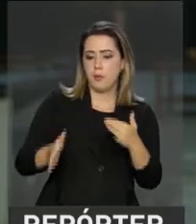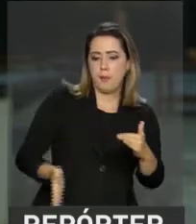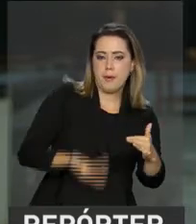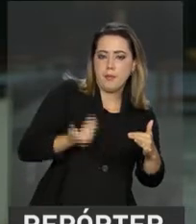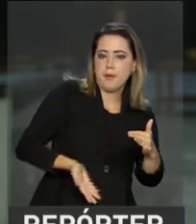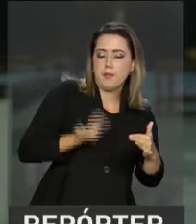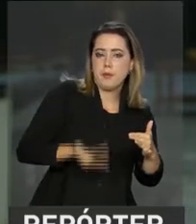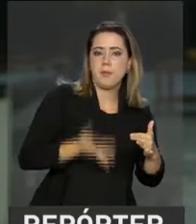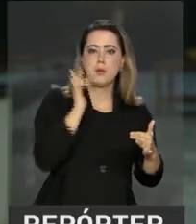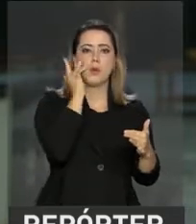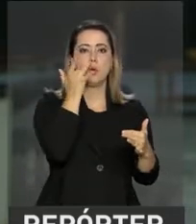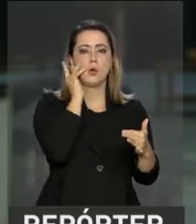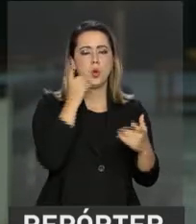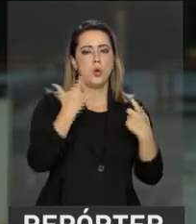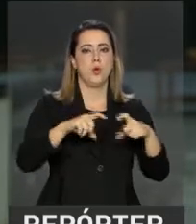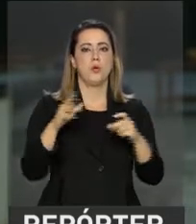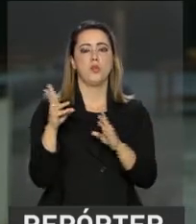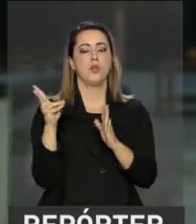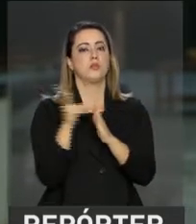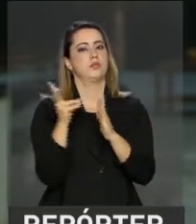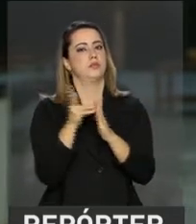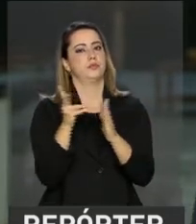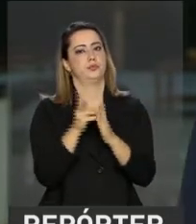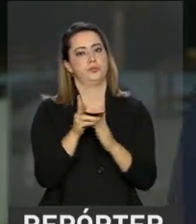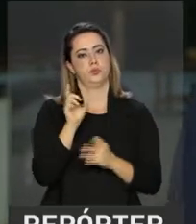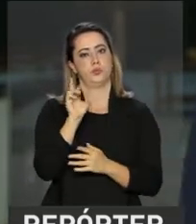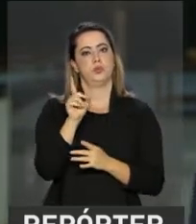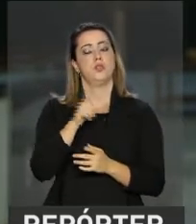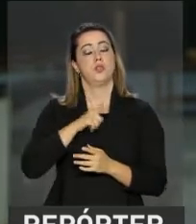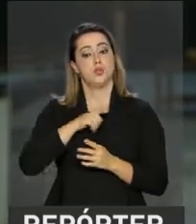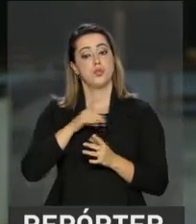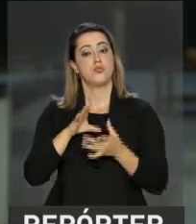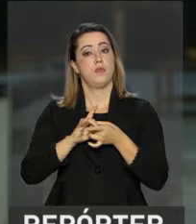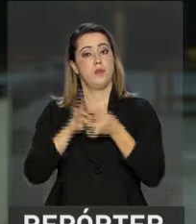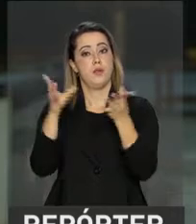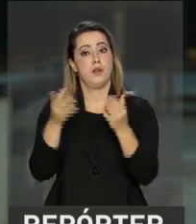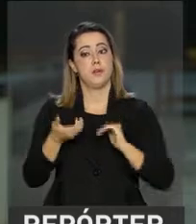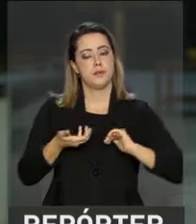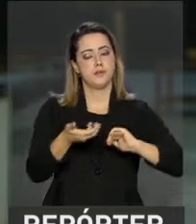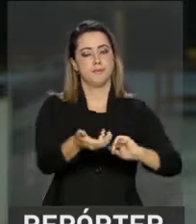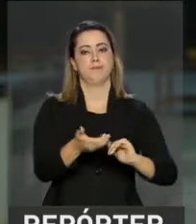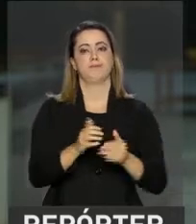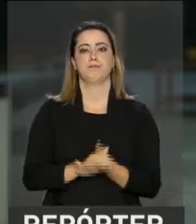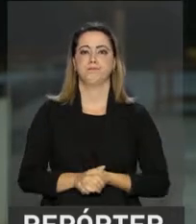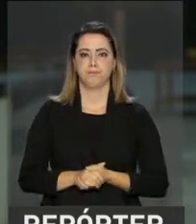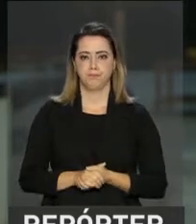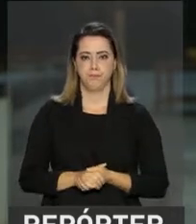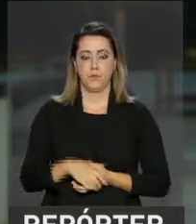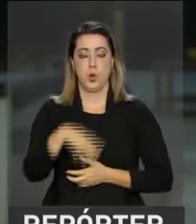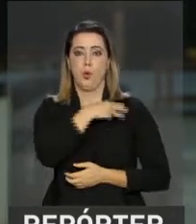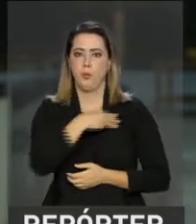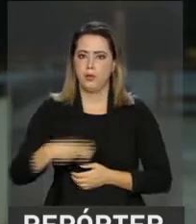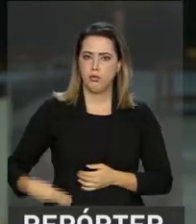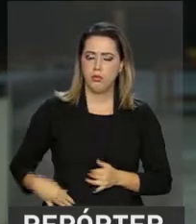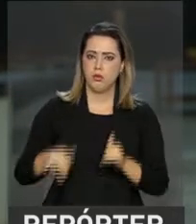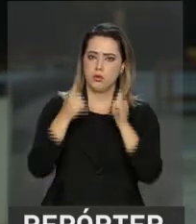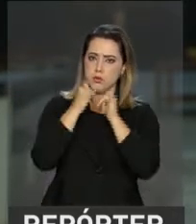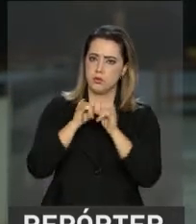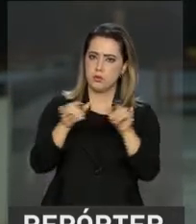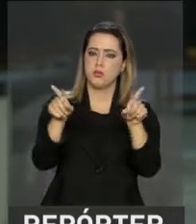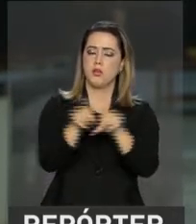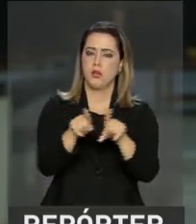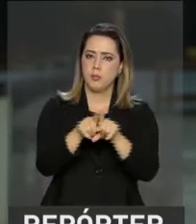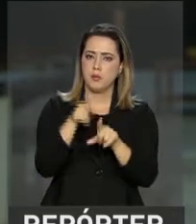de minérios em terras indígenas, a não ser que haja uma permissão do Congresso Nacional. O ministro de Minas e Energia